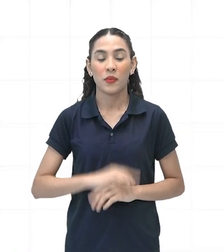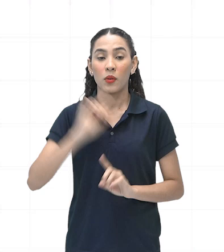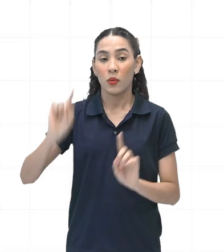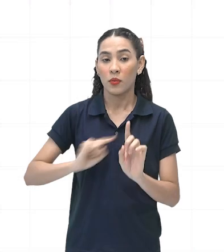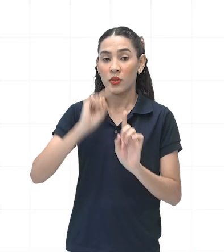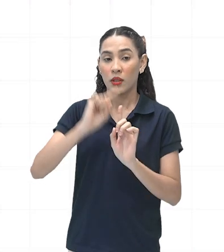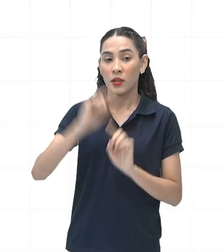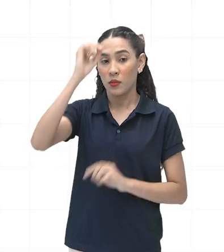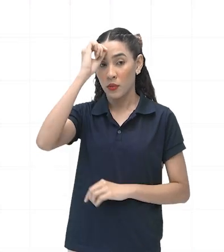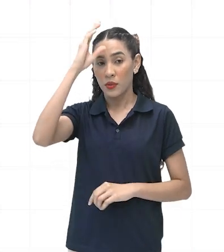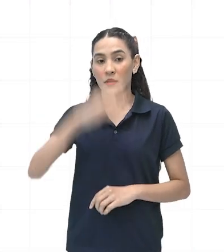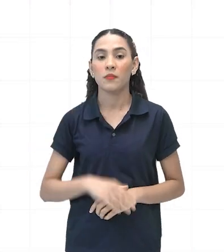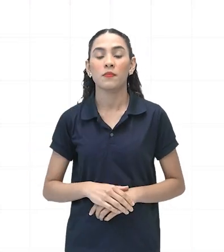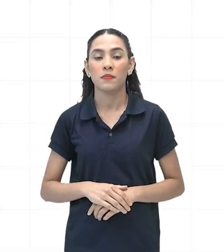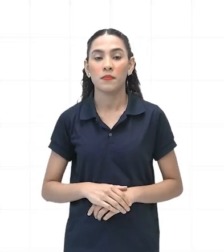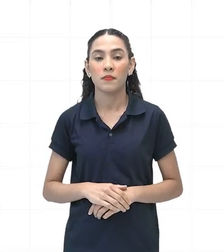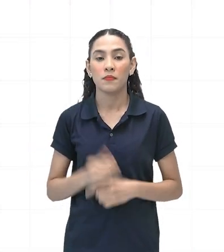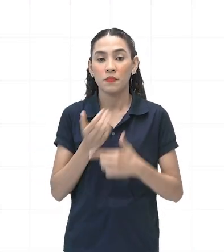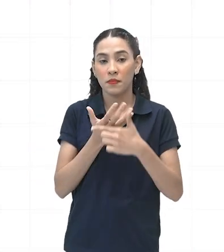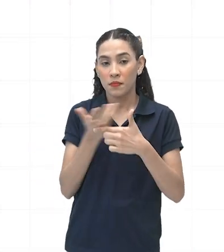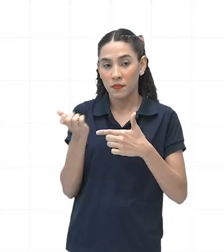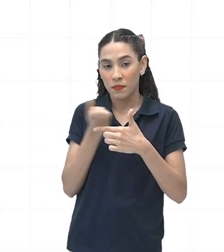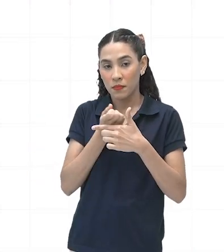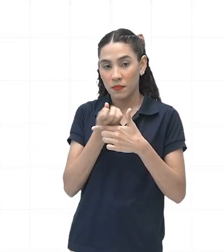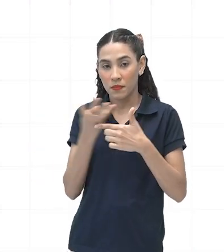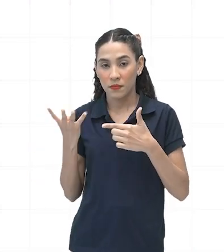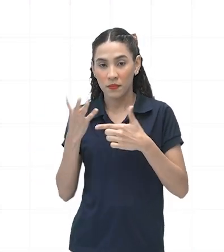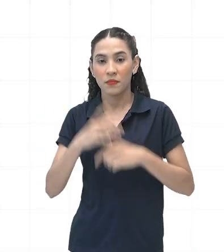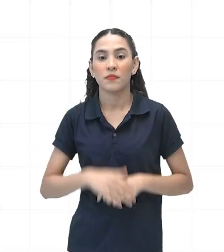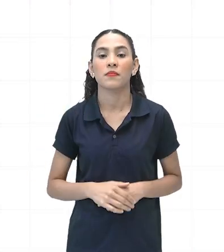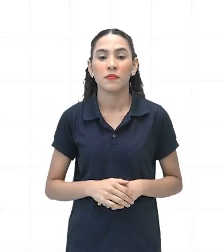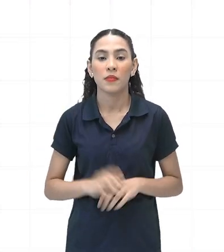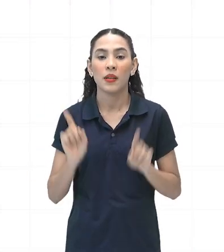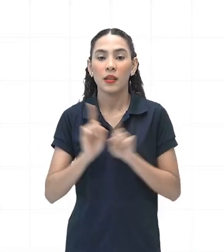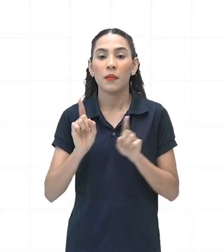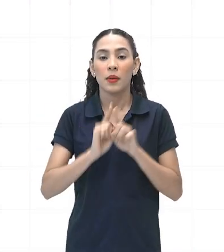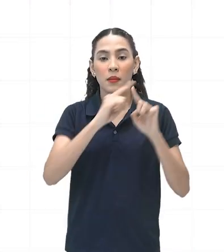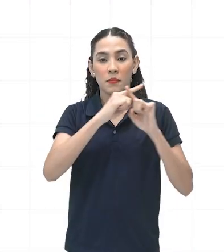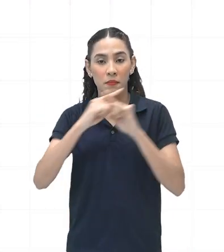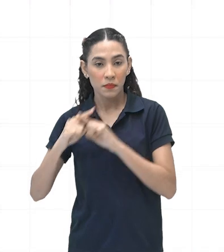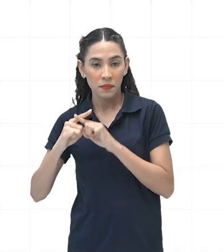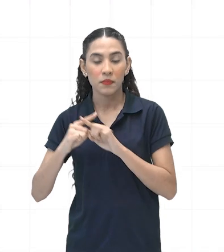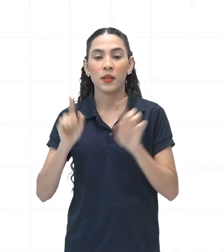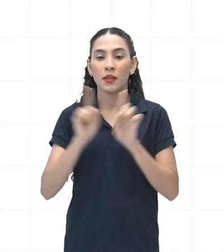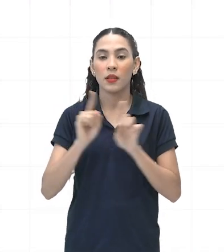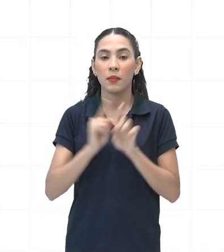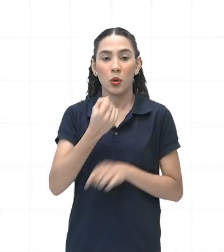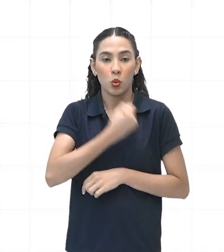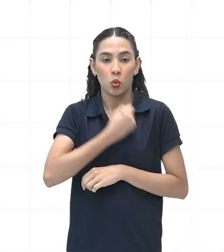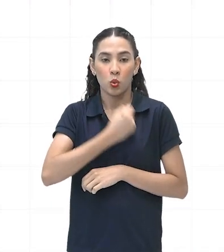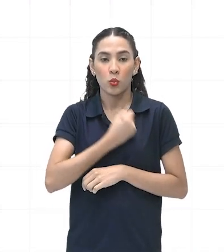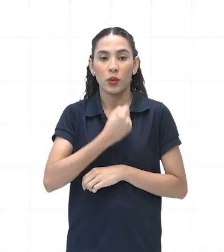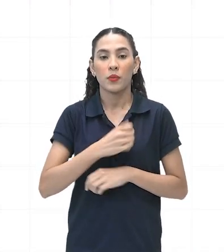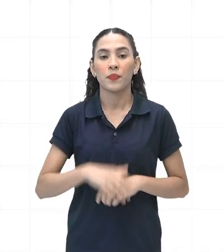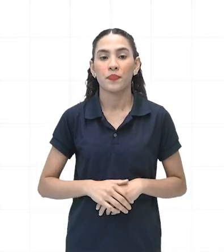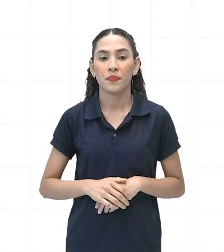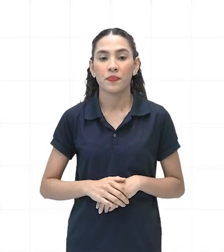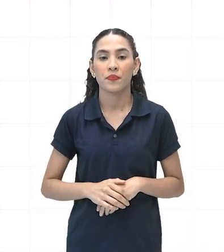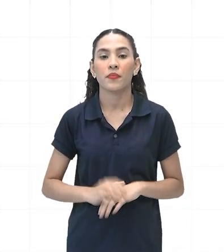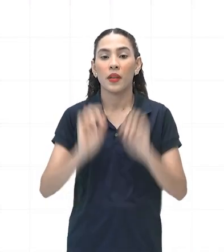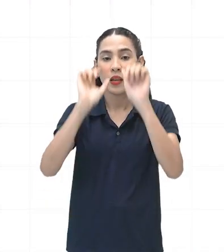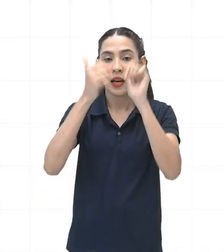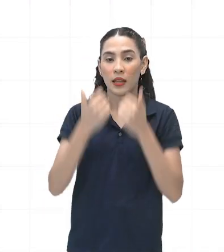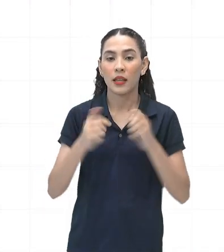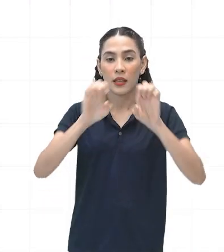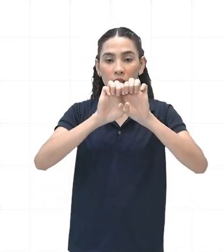o objeto de conhecimento, expressões algébricas, fatoração e produtos notáveis,